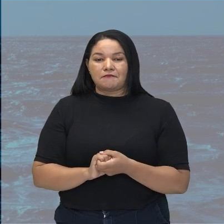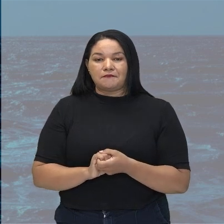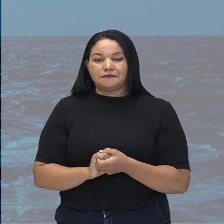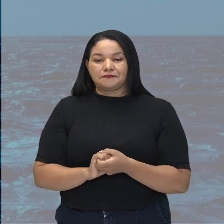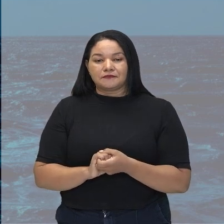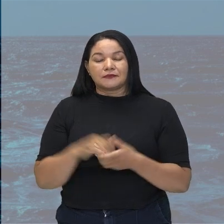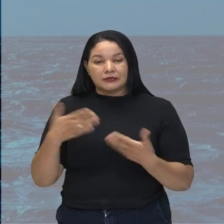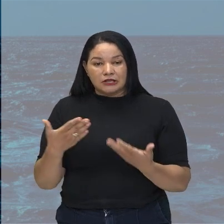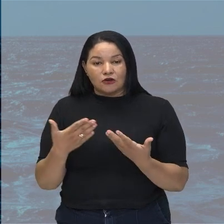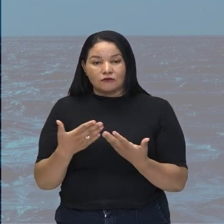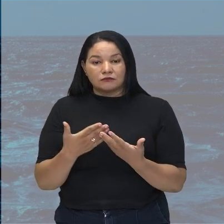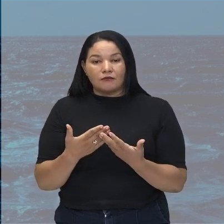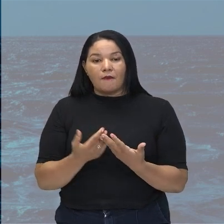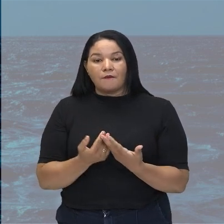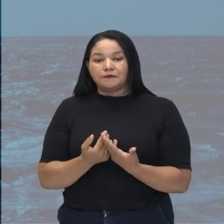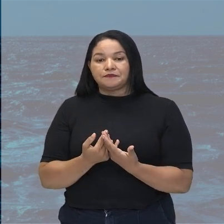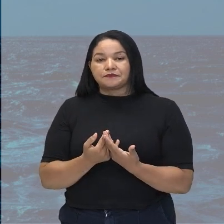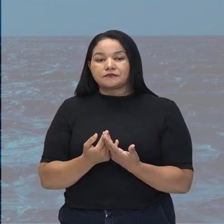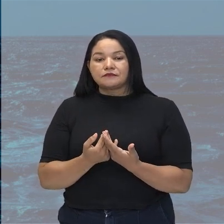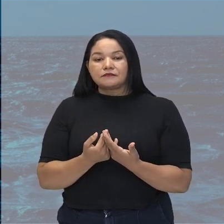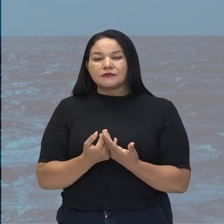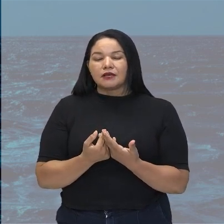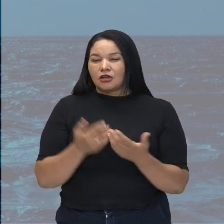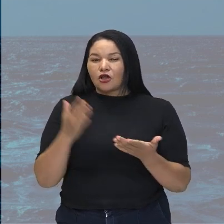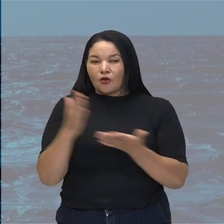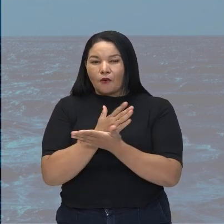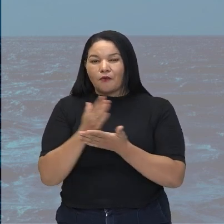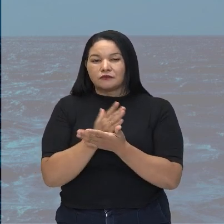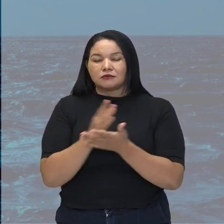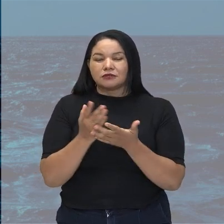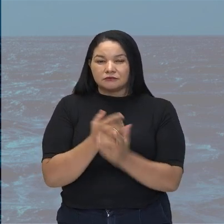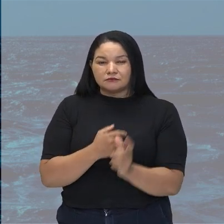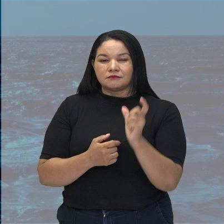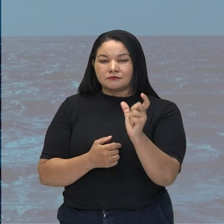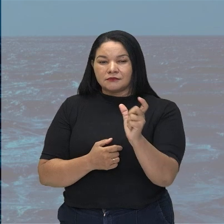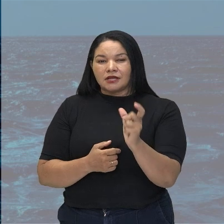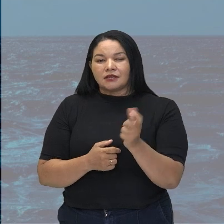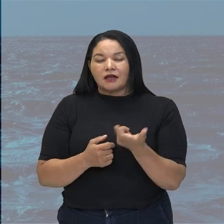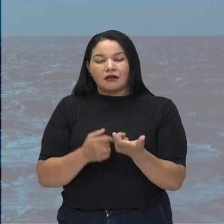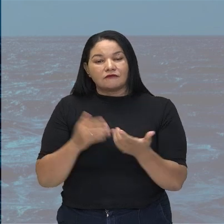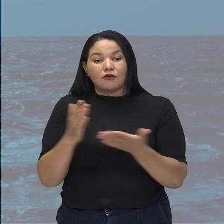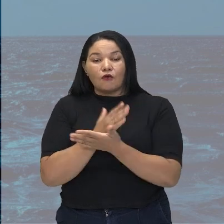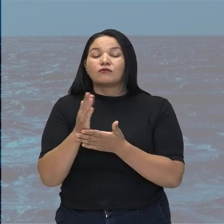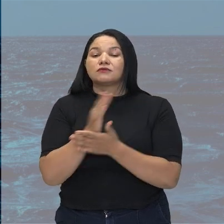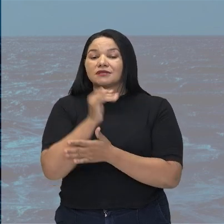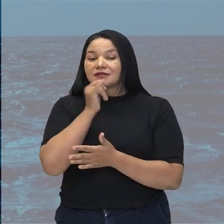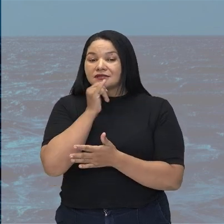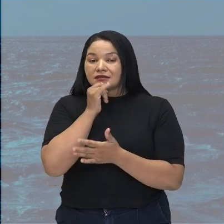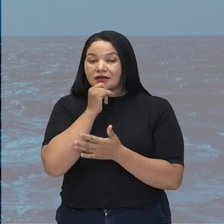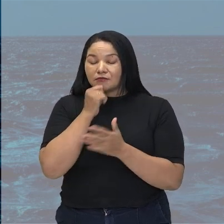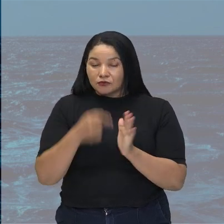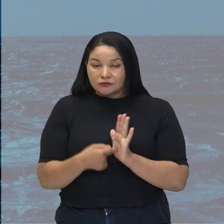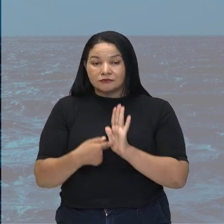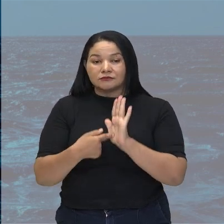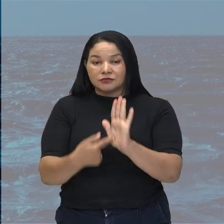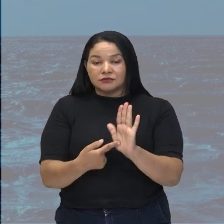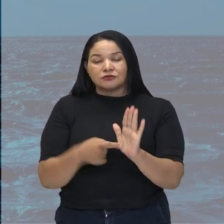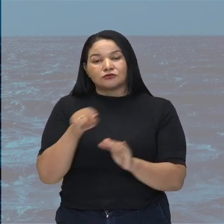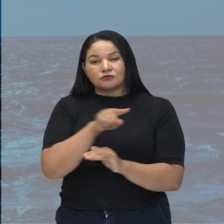essas são aí algumas palavras, alguns exemplos que a gente